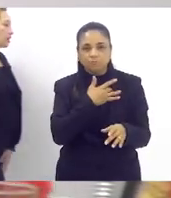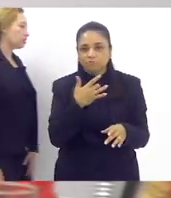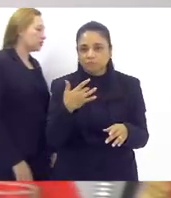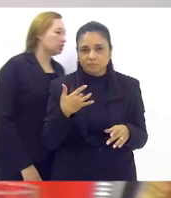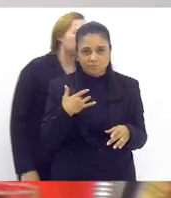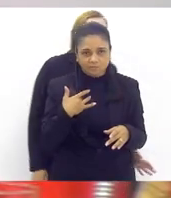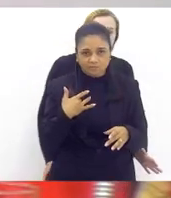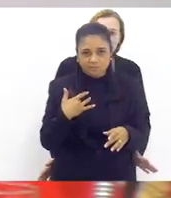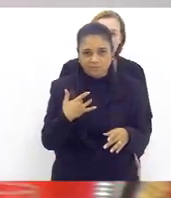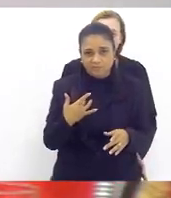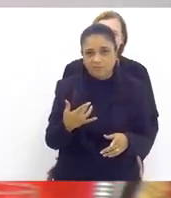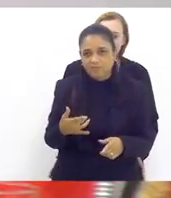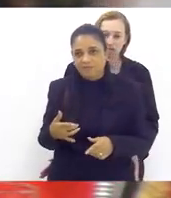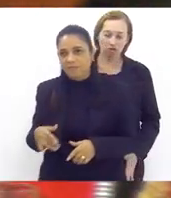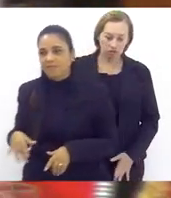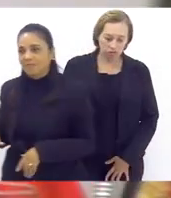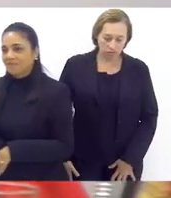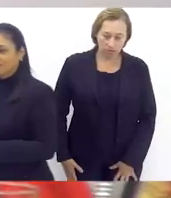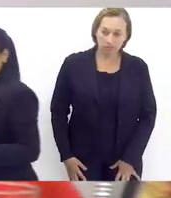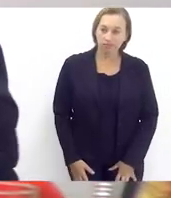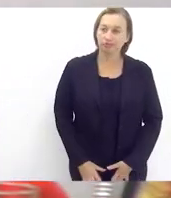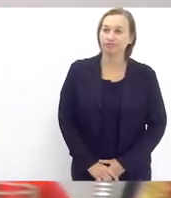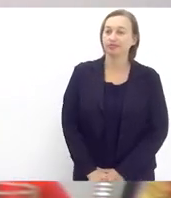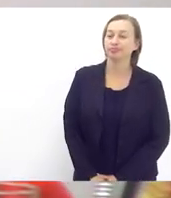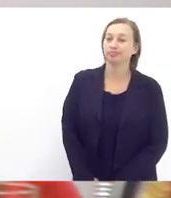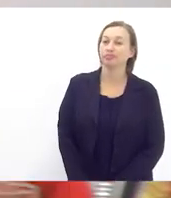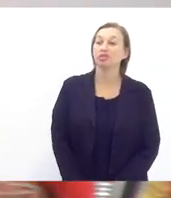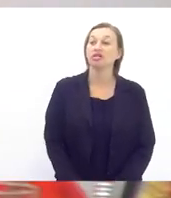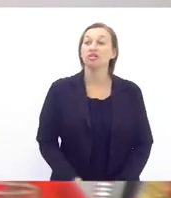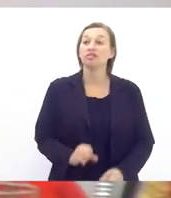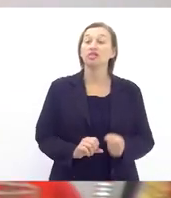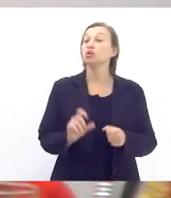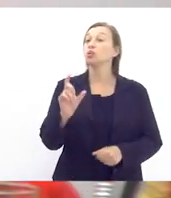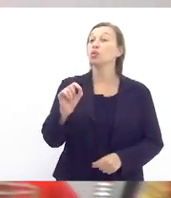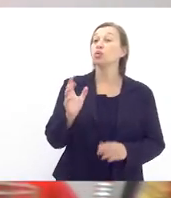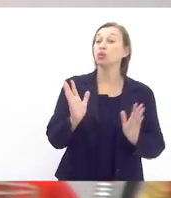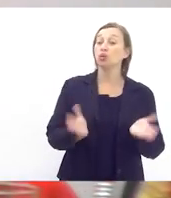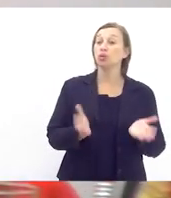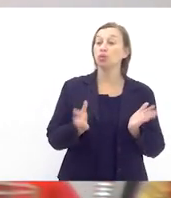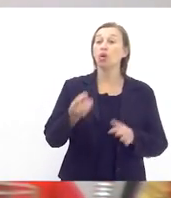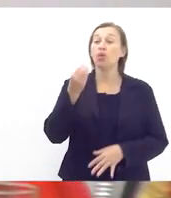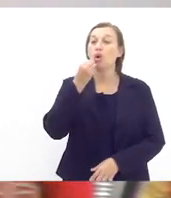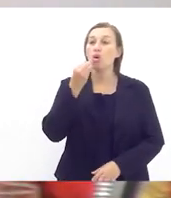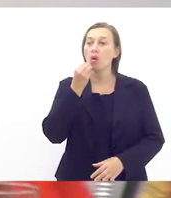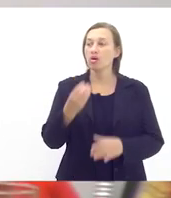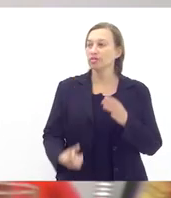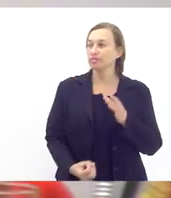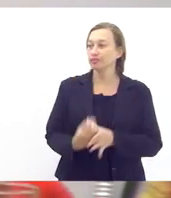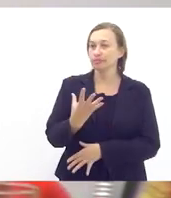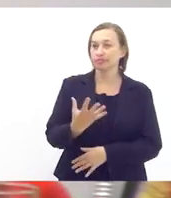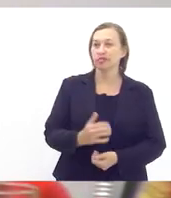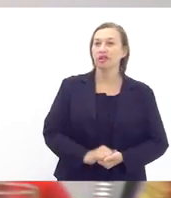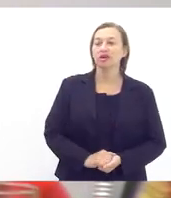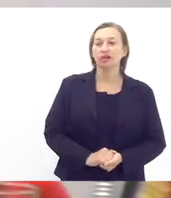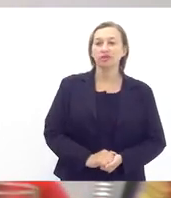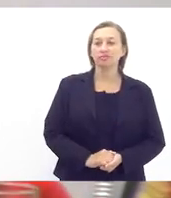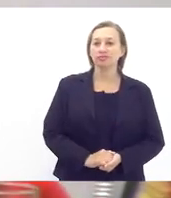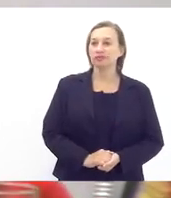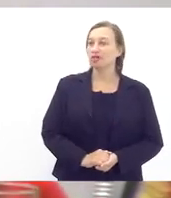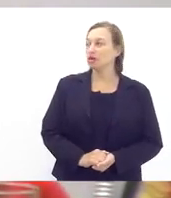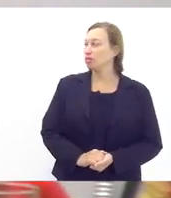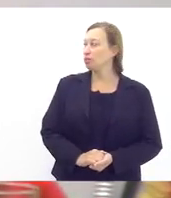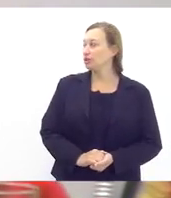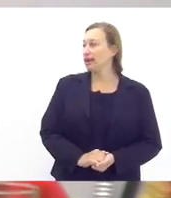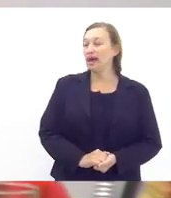a gente vive na marginalidade então o que que a gente está fazendo agora é a oportunidade de construir e como atriz como